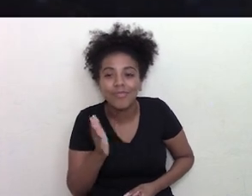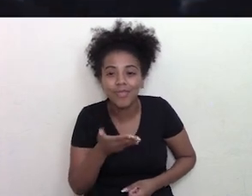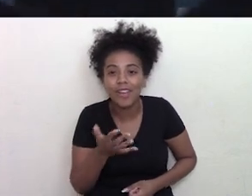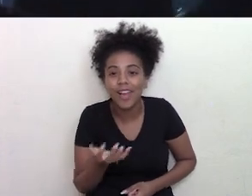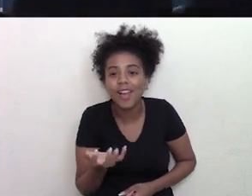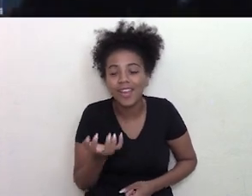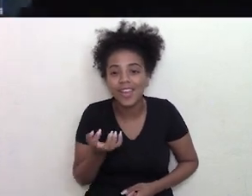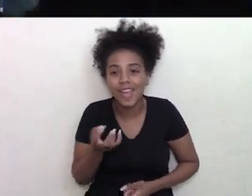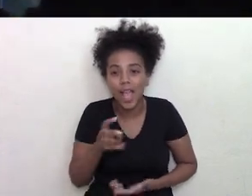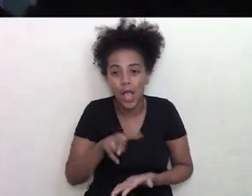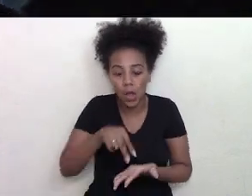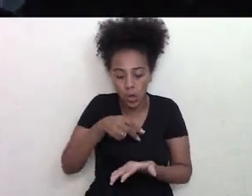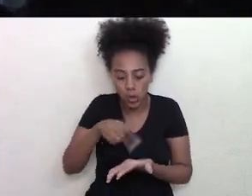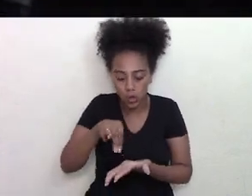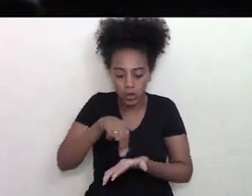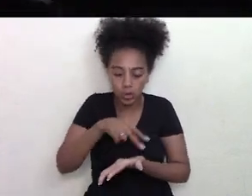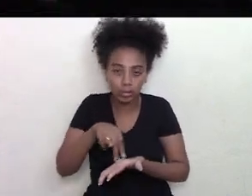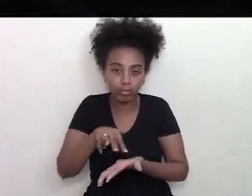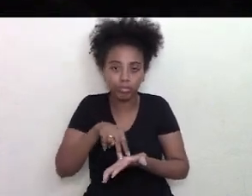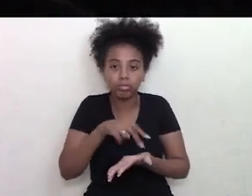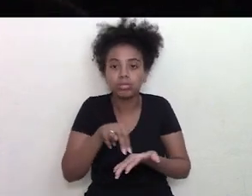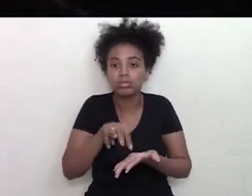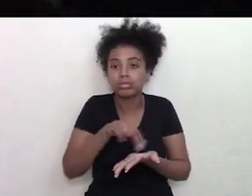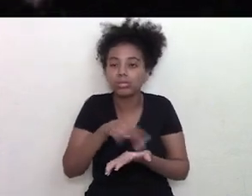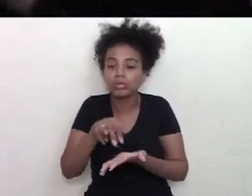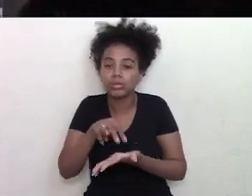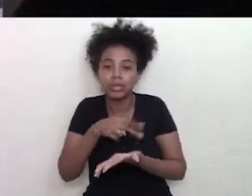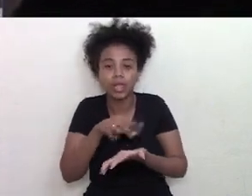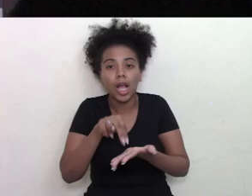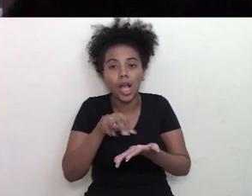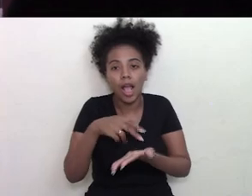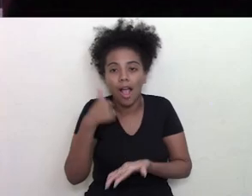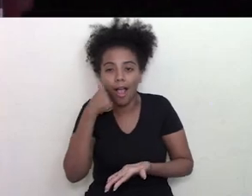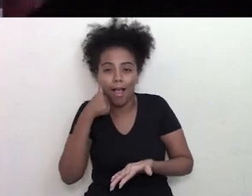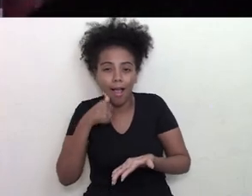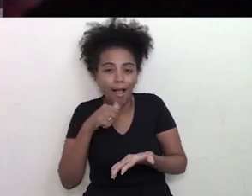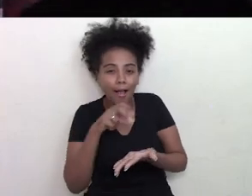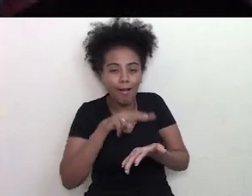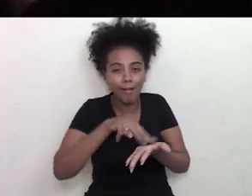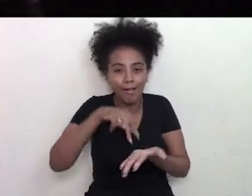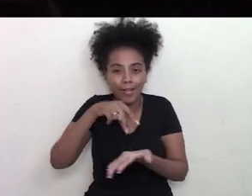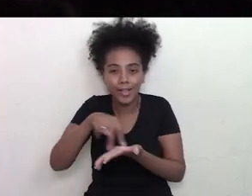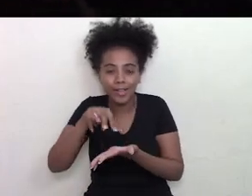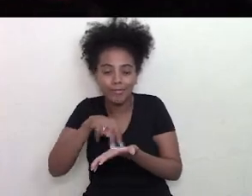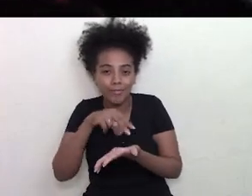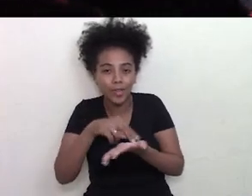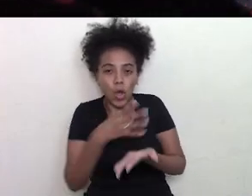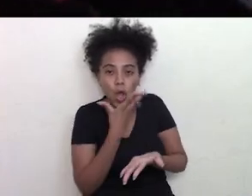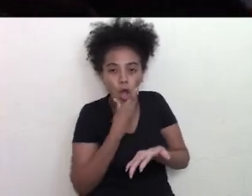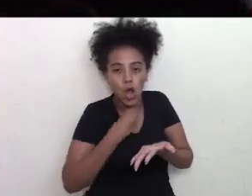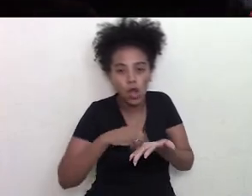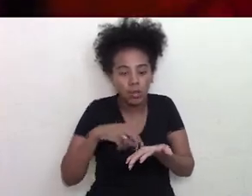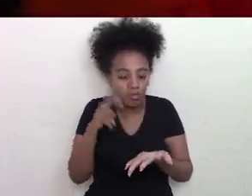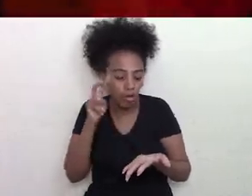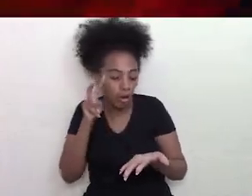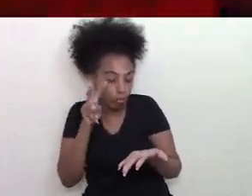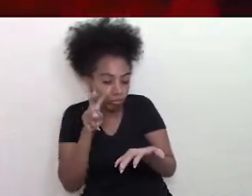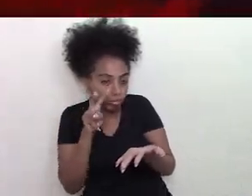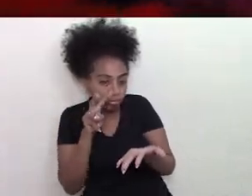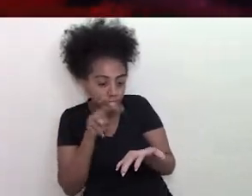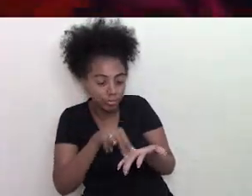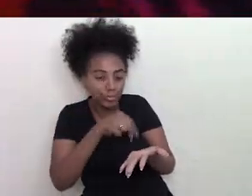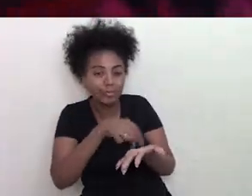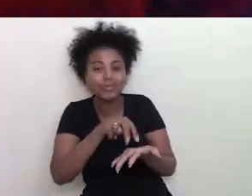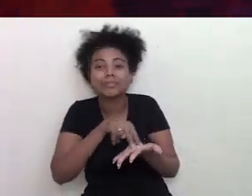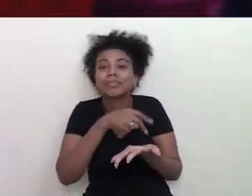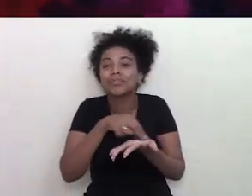pra baixar. Ela quer parar, ele não quer. Ela tá dançando e o pimpolho tá de ai. Cuidado com a cabeça do pimpolho.